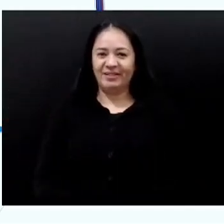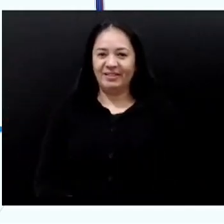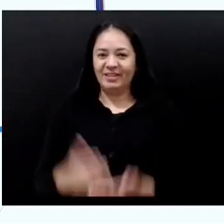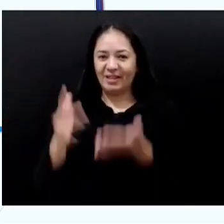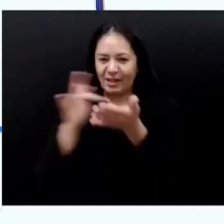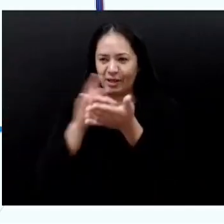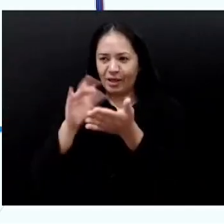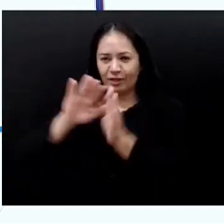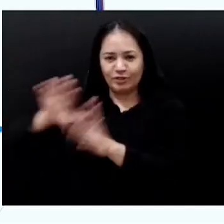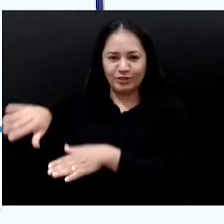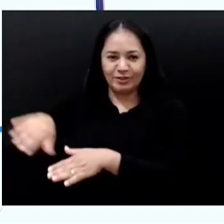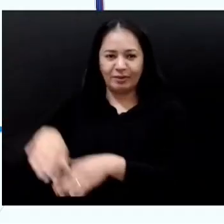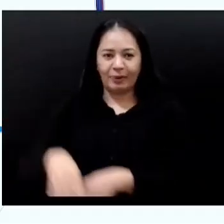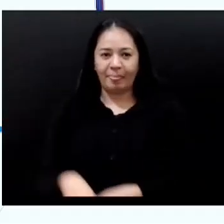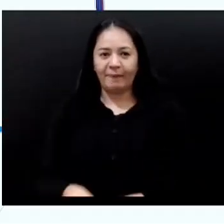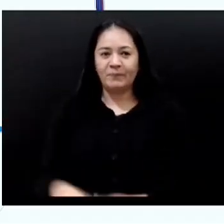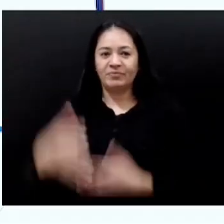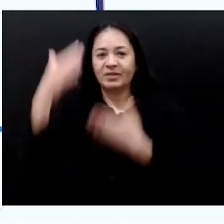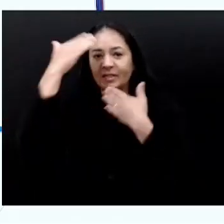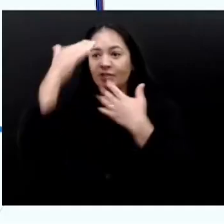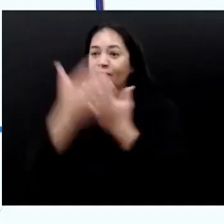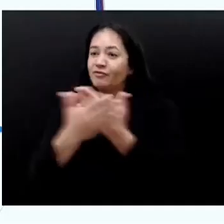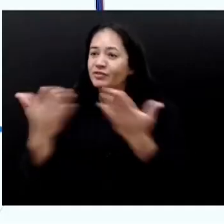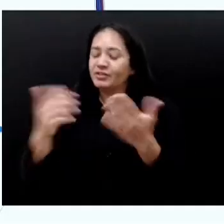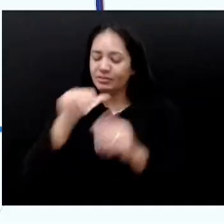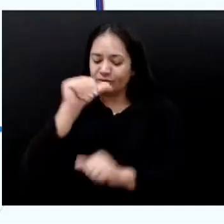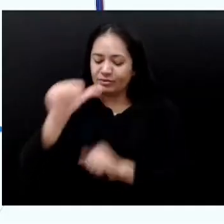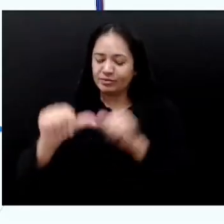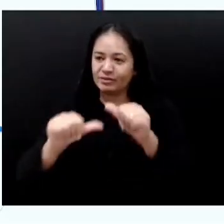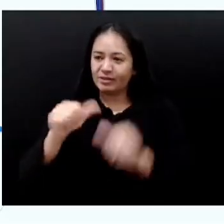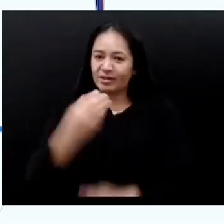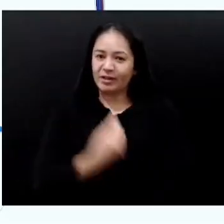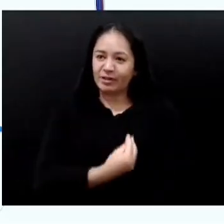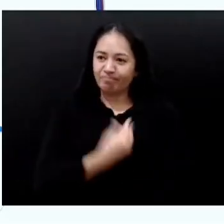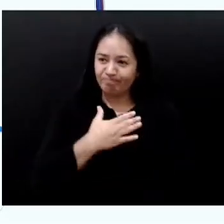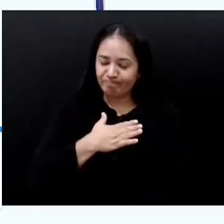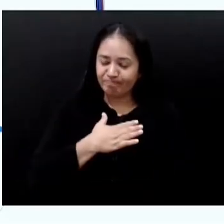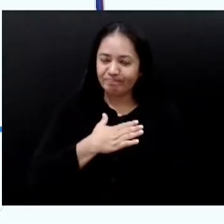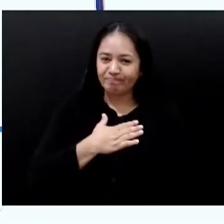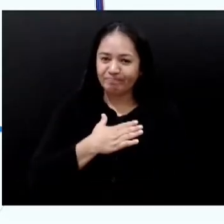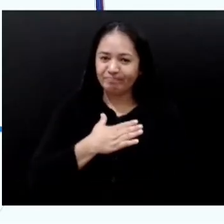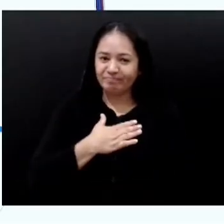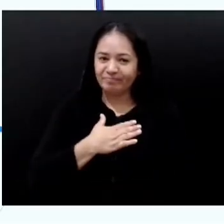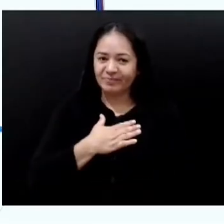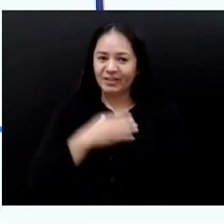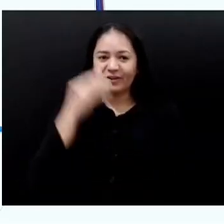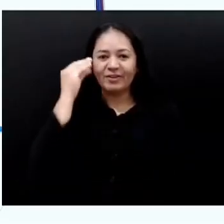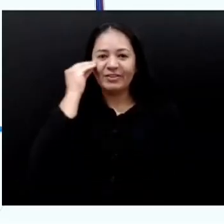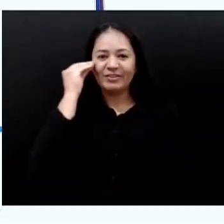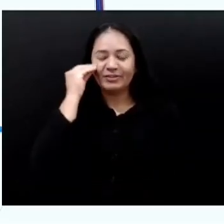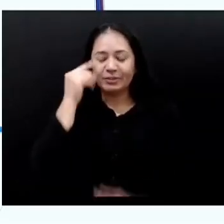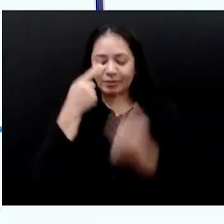agradecer vocês. Vocês transformaram a vida do pai de vocês. Vou tentar não chorar nesse momento, tá?